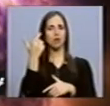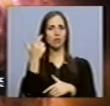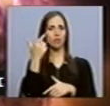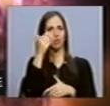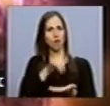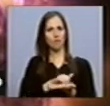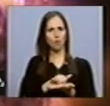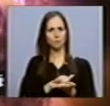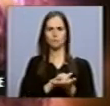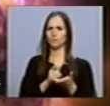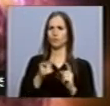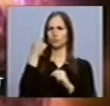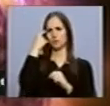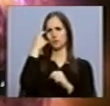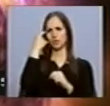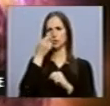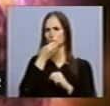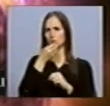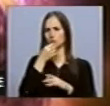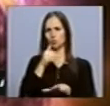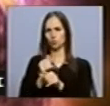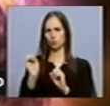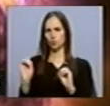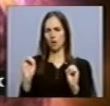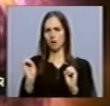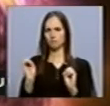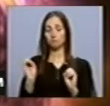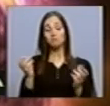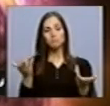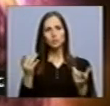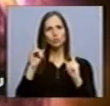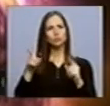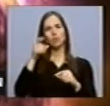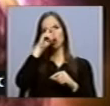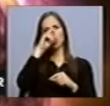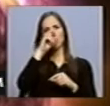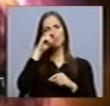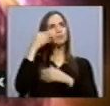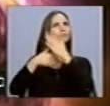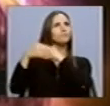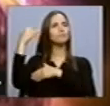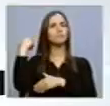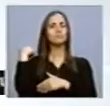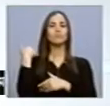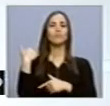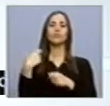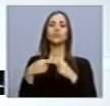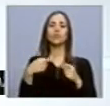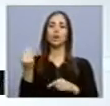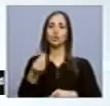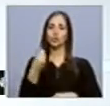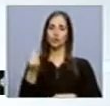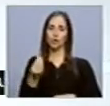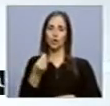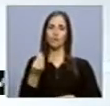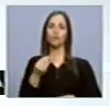que não existem outras explicações para tudo isto? E ele então começou a lembrar-se de uma estrela jovem, FU Orionis,